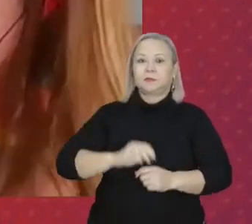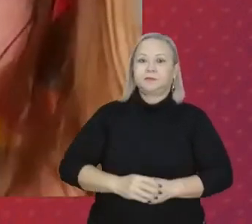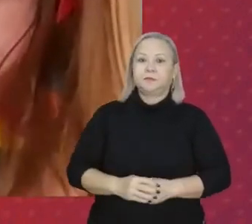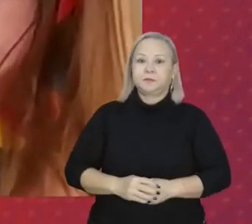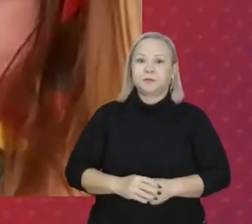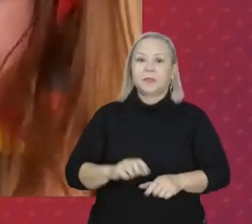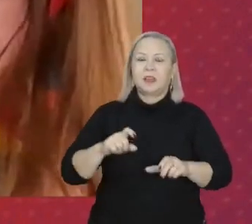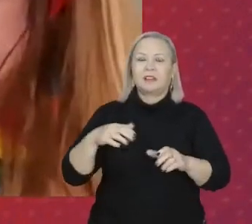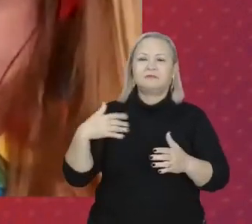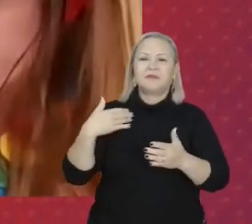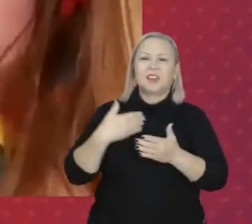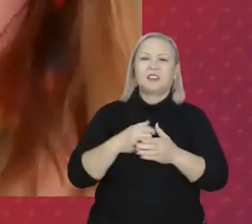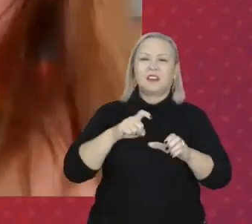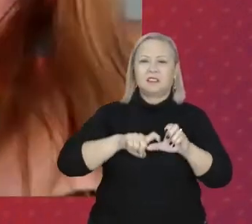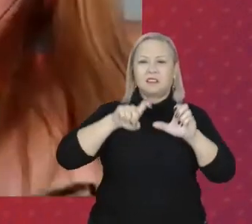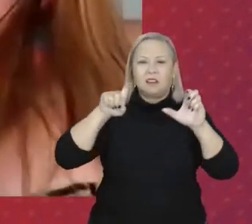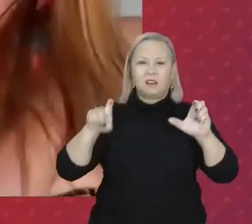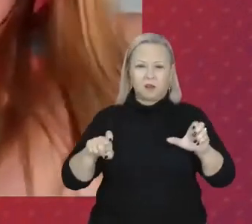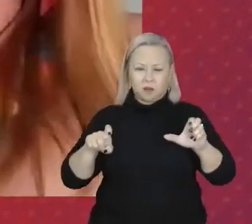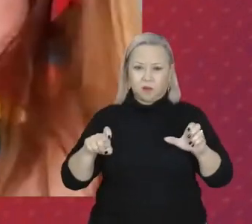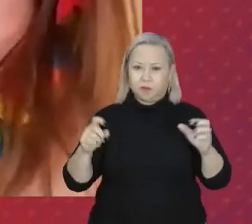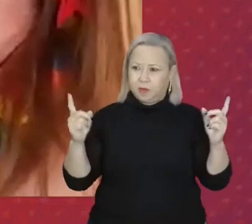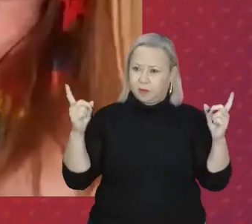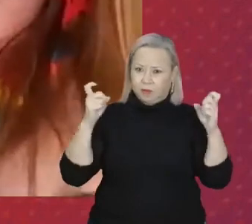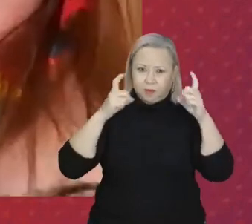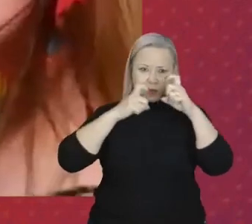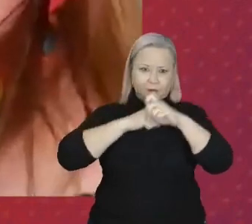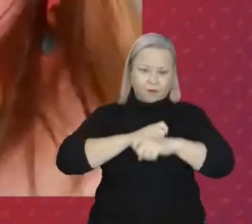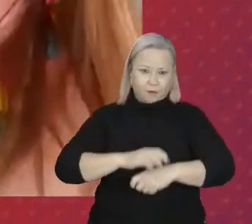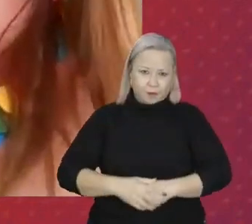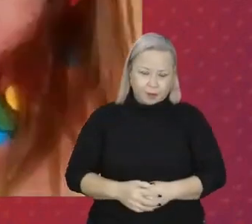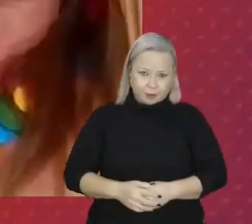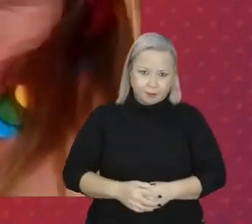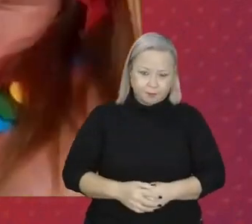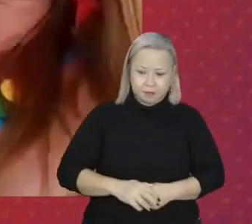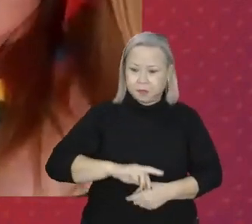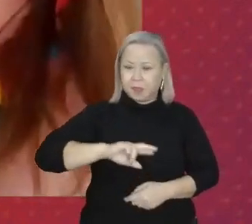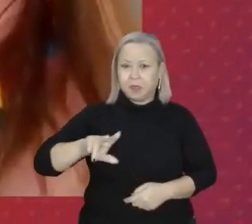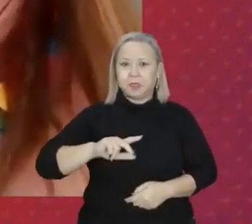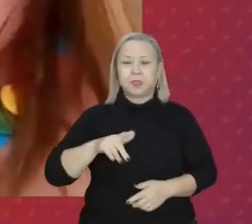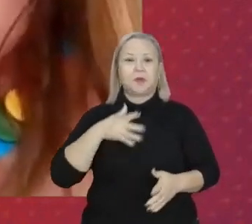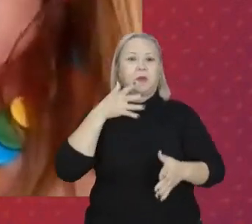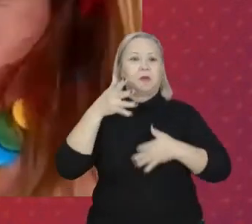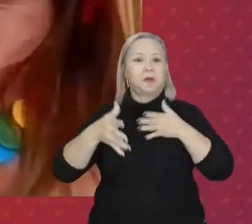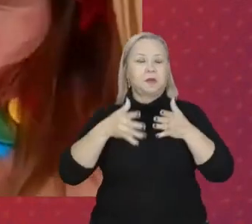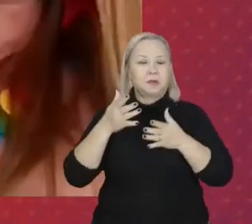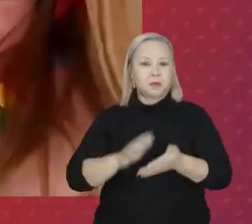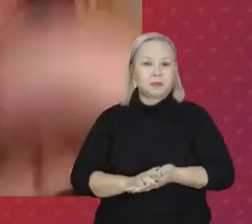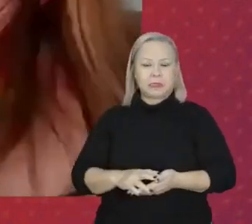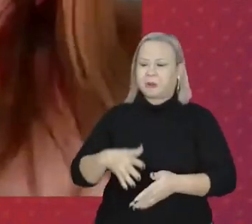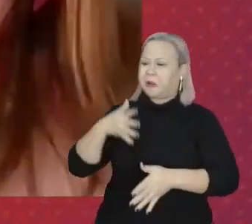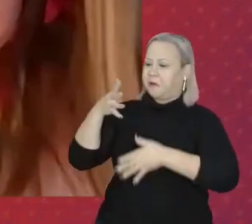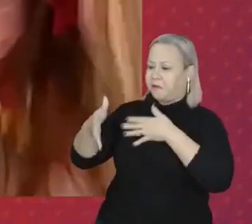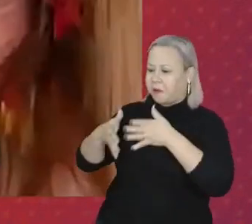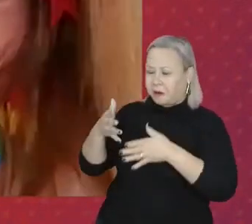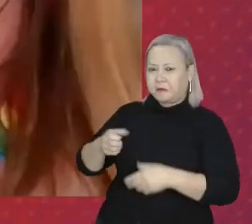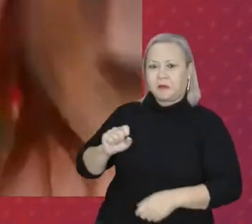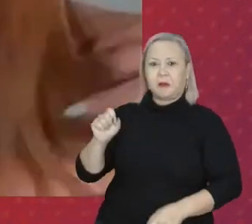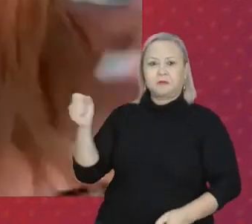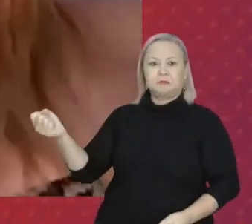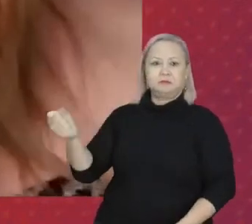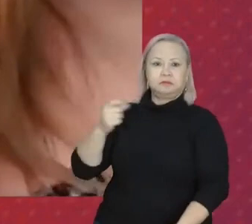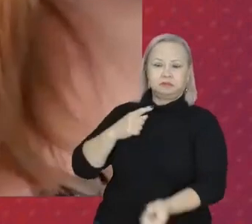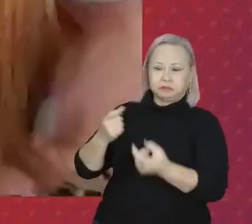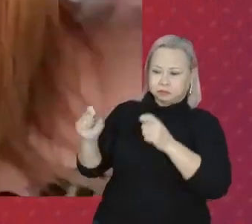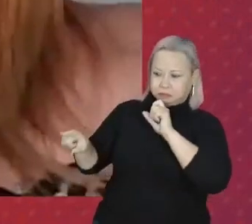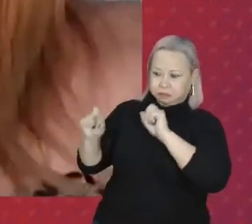autonomia, a gente vai escutando os nãos, que a gente não é isso, que a gente não é o que a gente está dizendo ser, que a gente tem que fazer uma outra coisa,